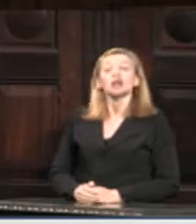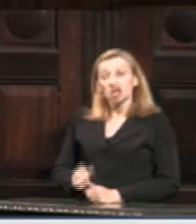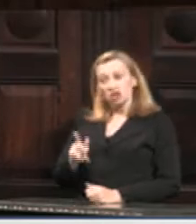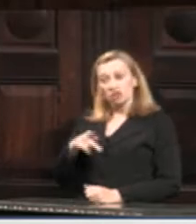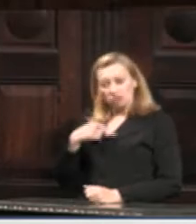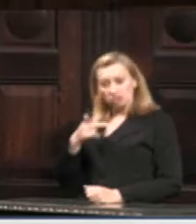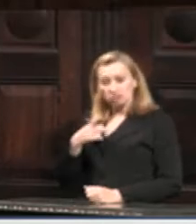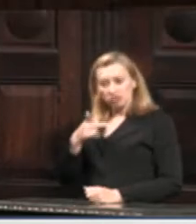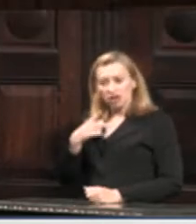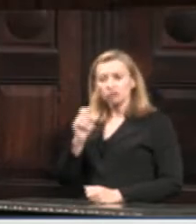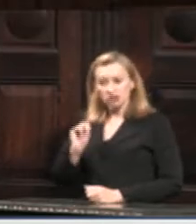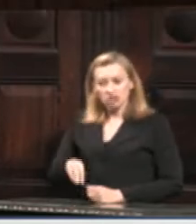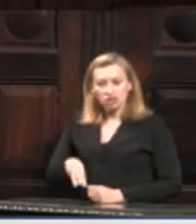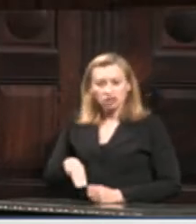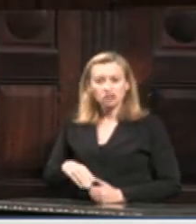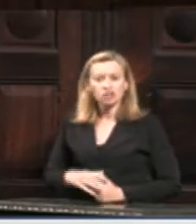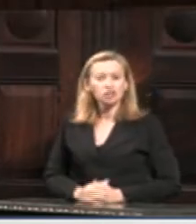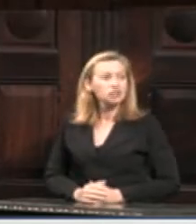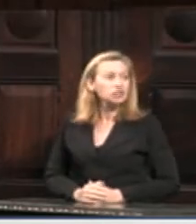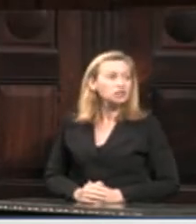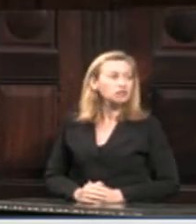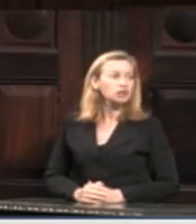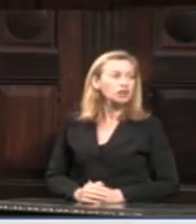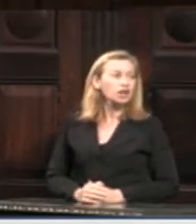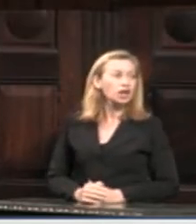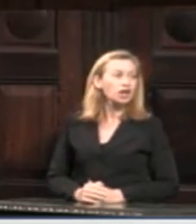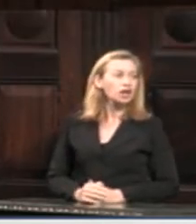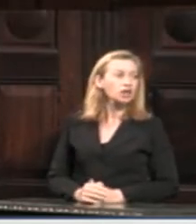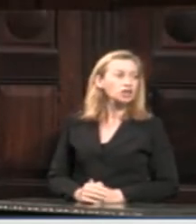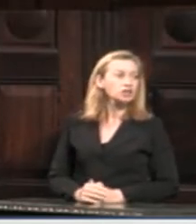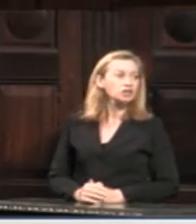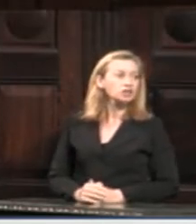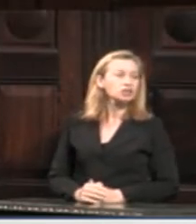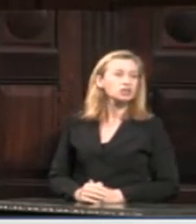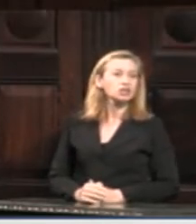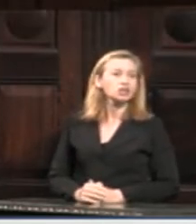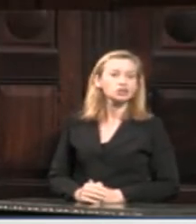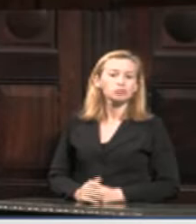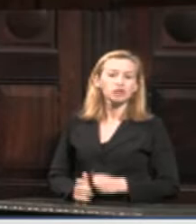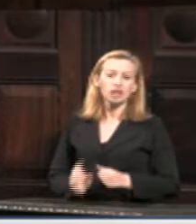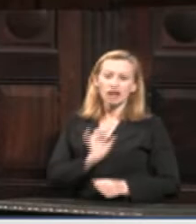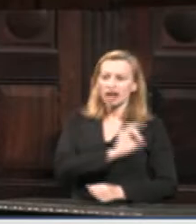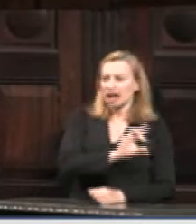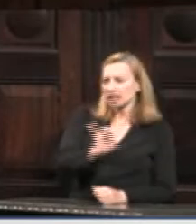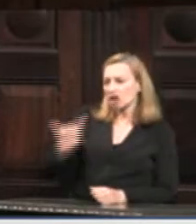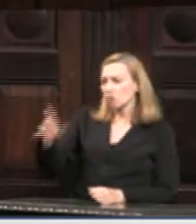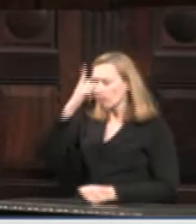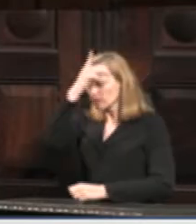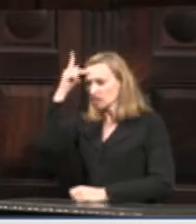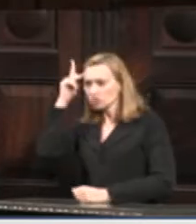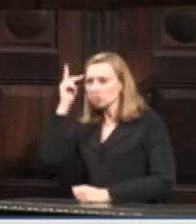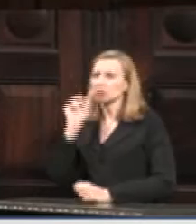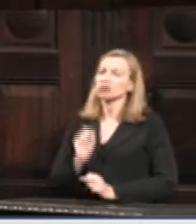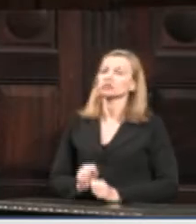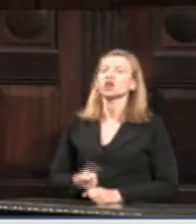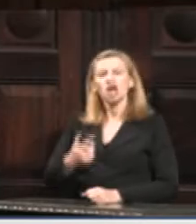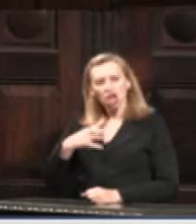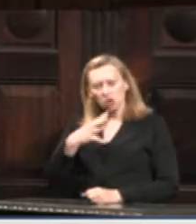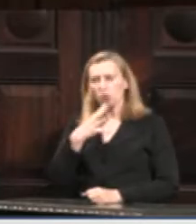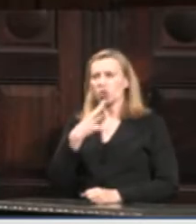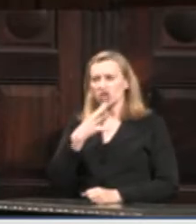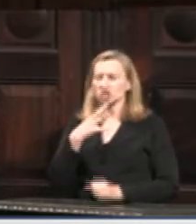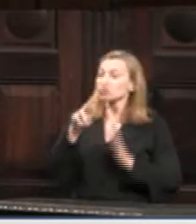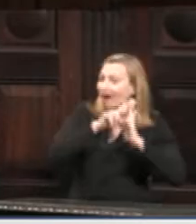posições, me cabe sim ter clareza de posicionamento. Eu conheço perfeitamente o regimento da